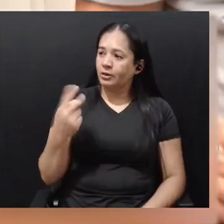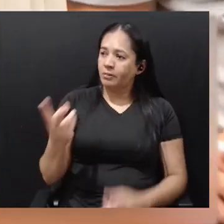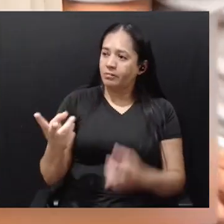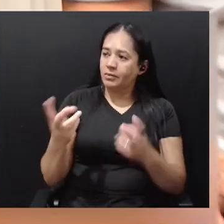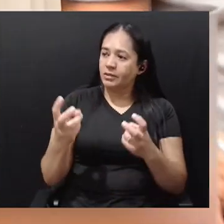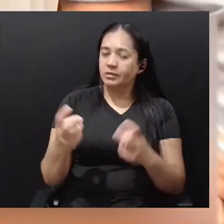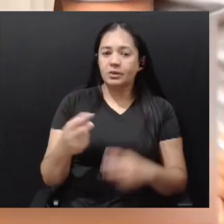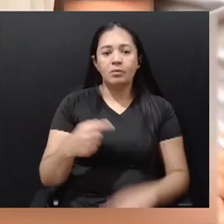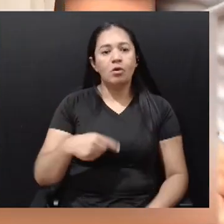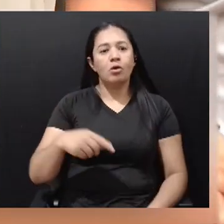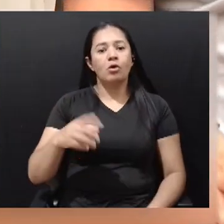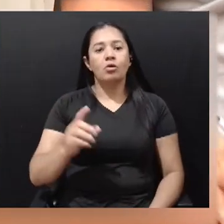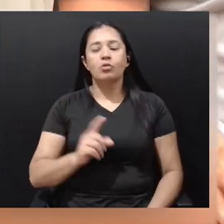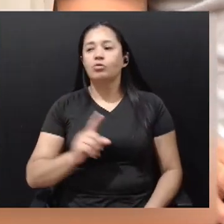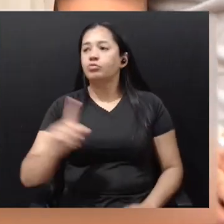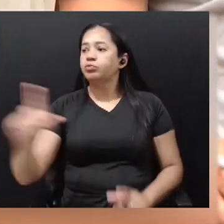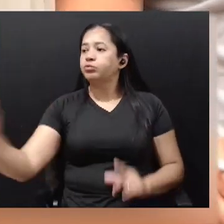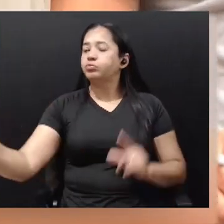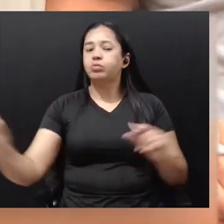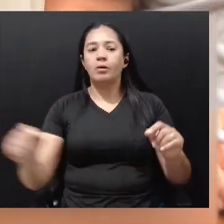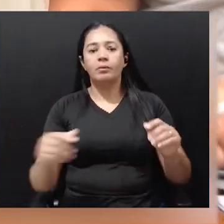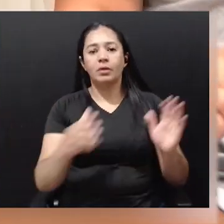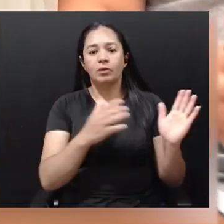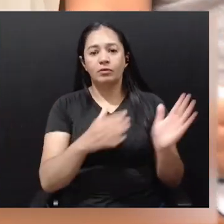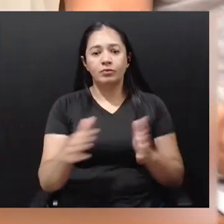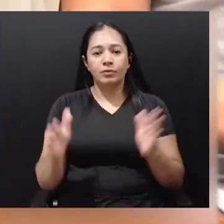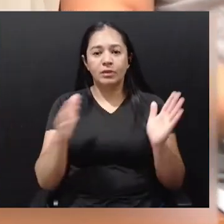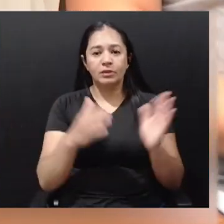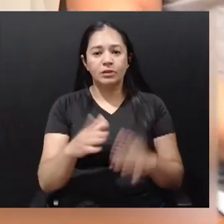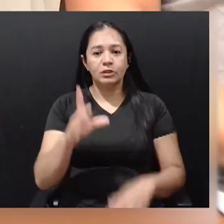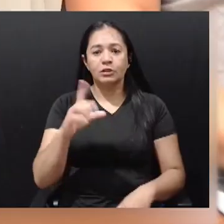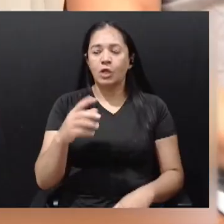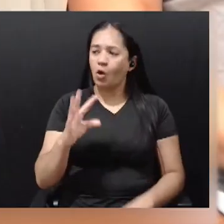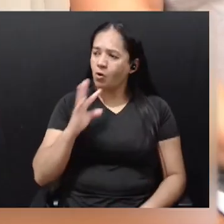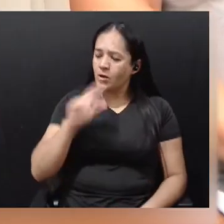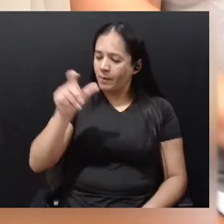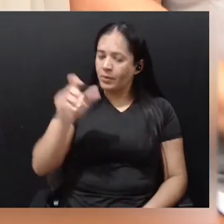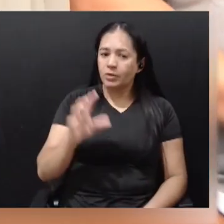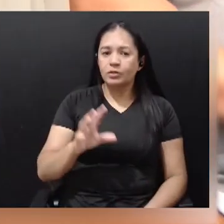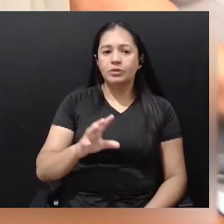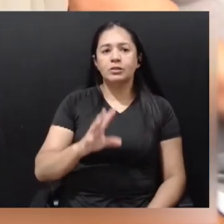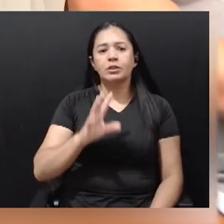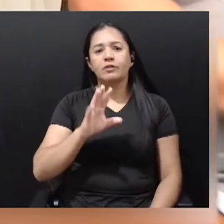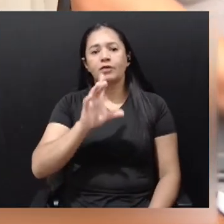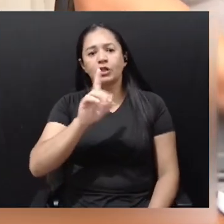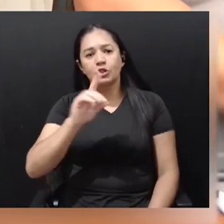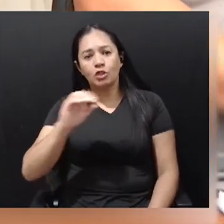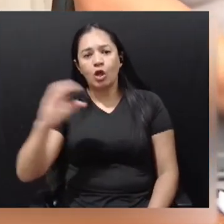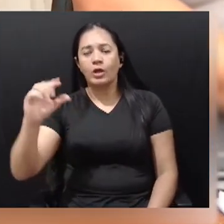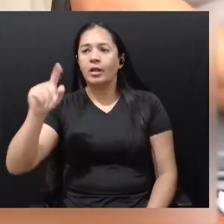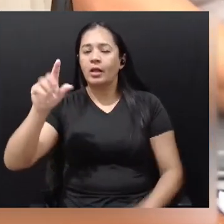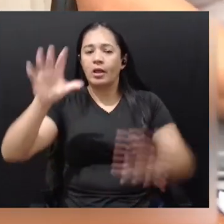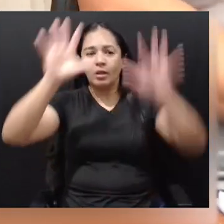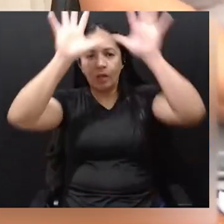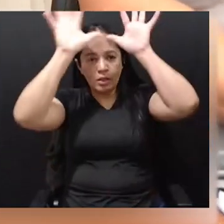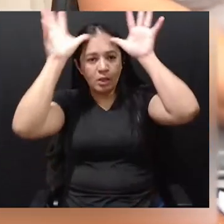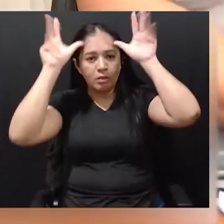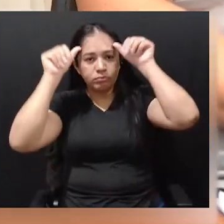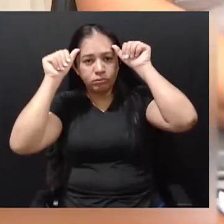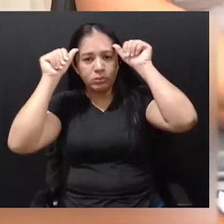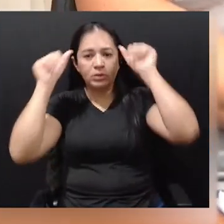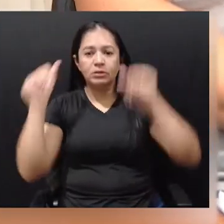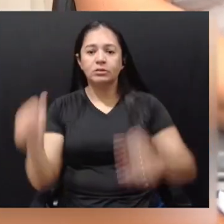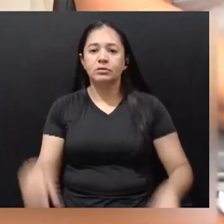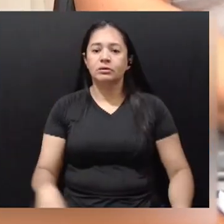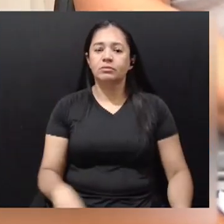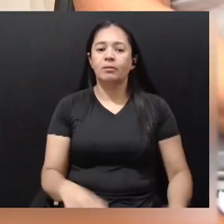pessoas que fizeram docs na Amazônia, né, vão para outros estados, depois retornar para a cidade